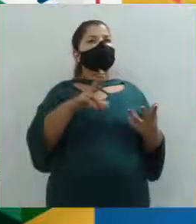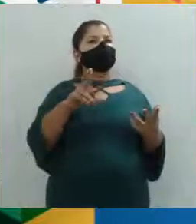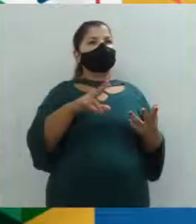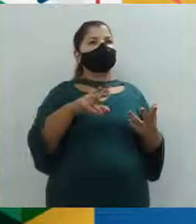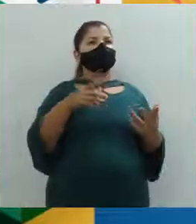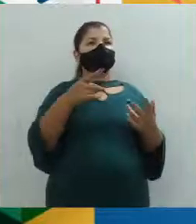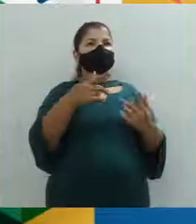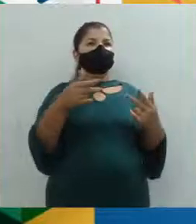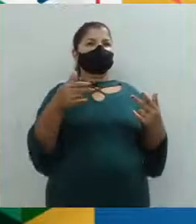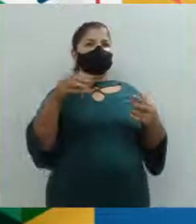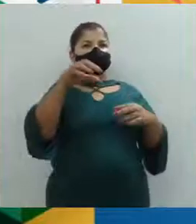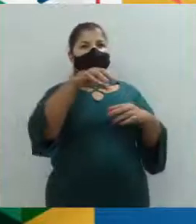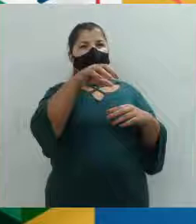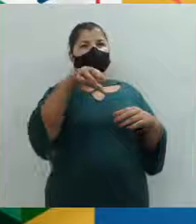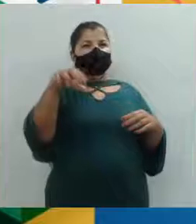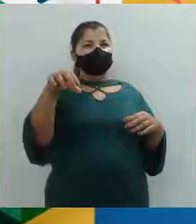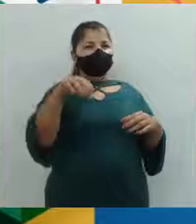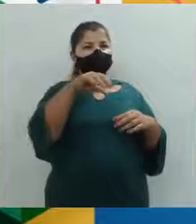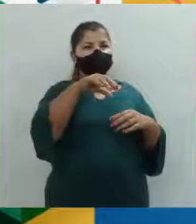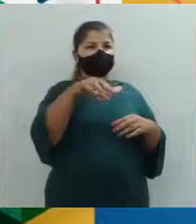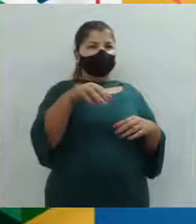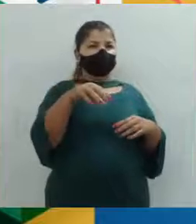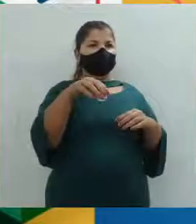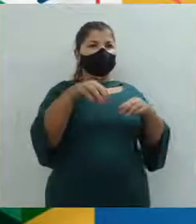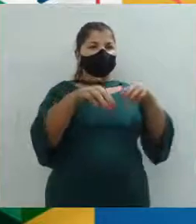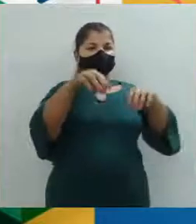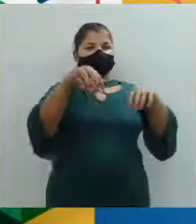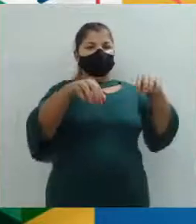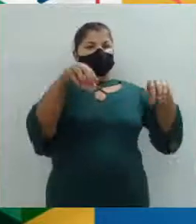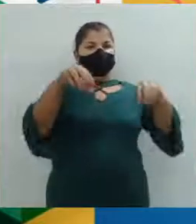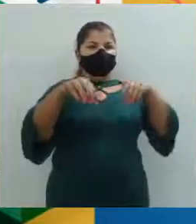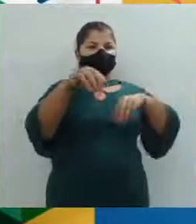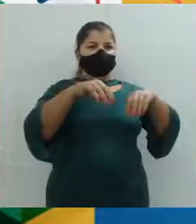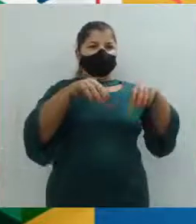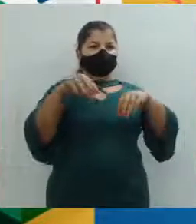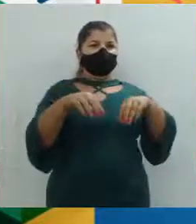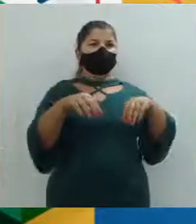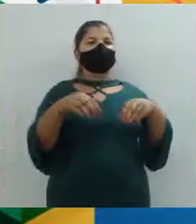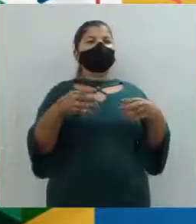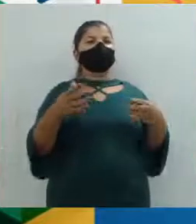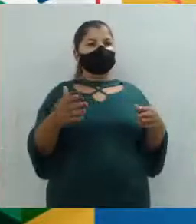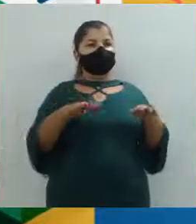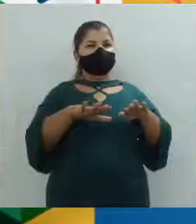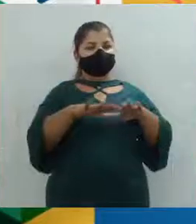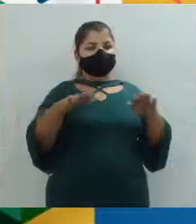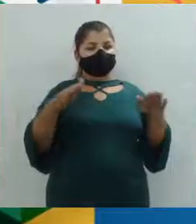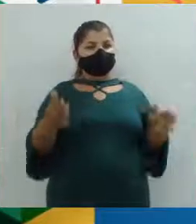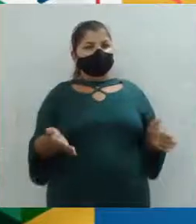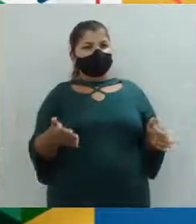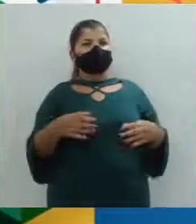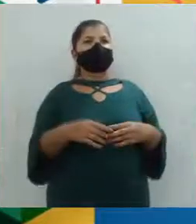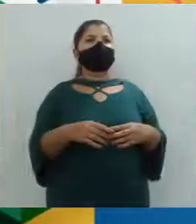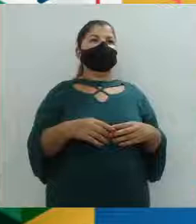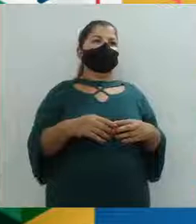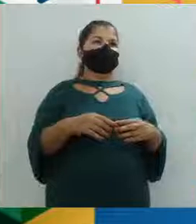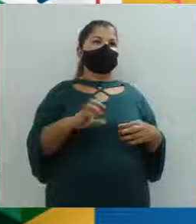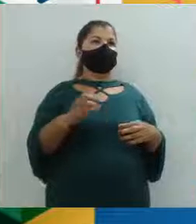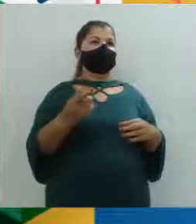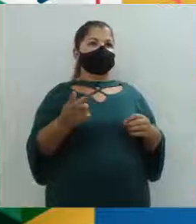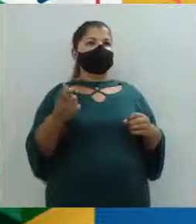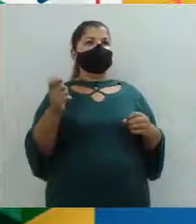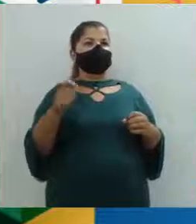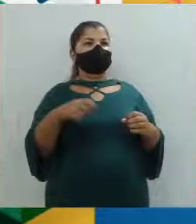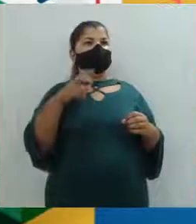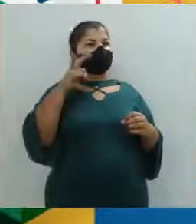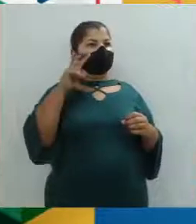objetos translúcidos, suspensos ou e também sobre um espaço, né, sobre um plano, como a gente